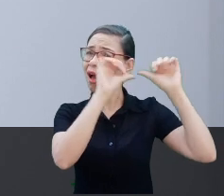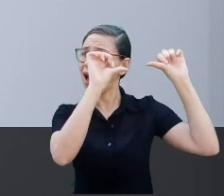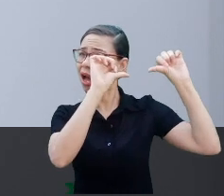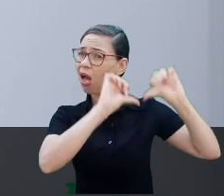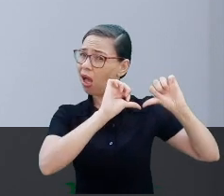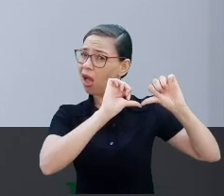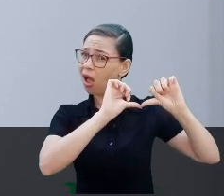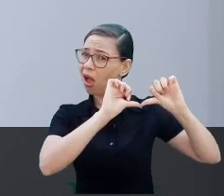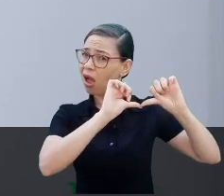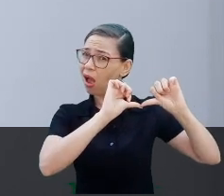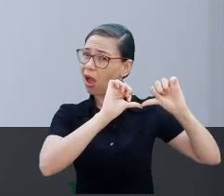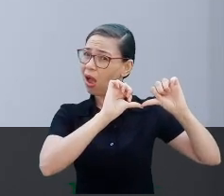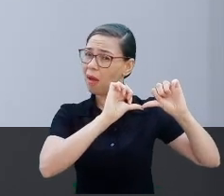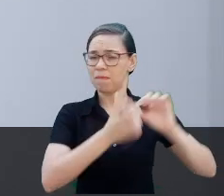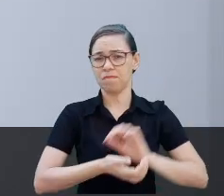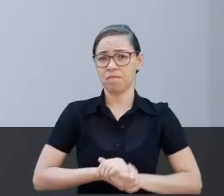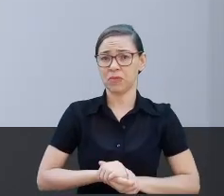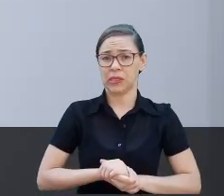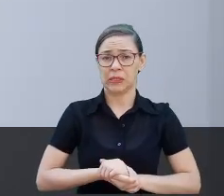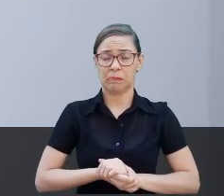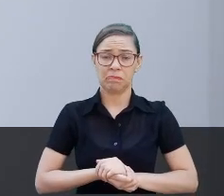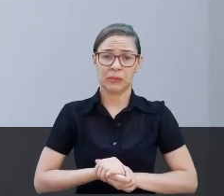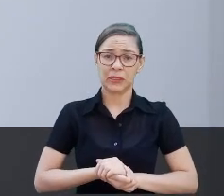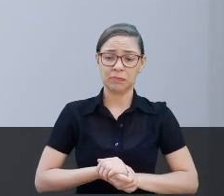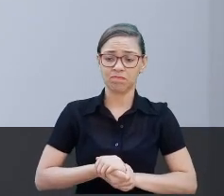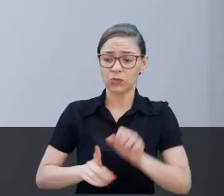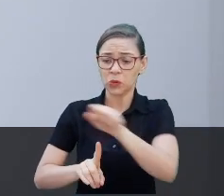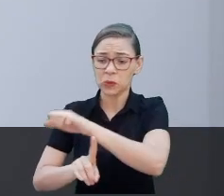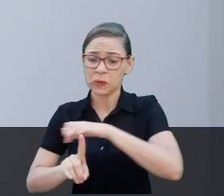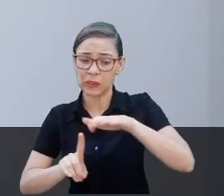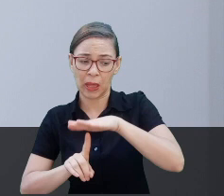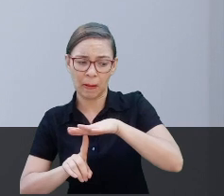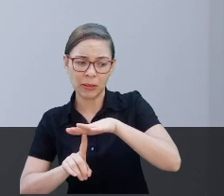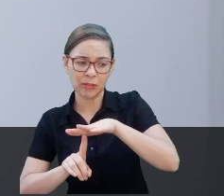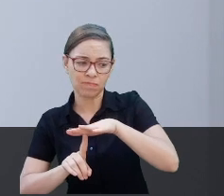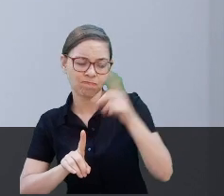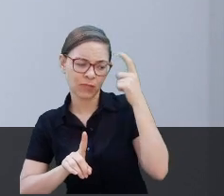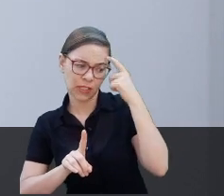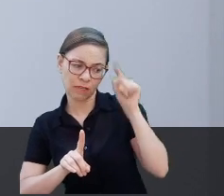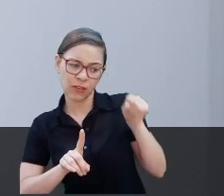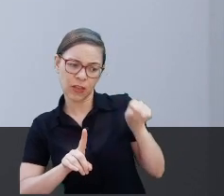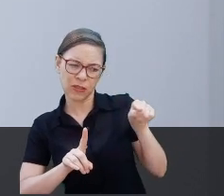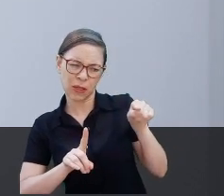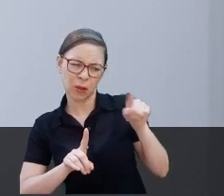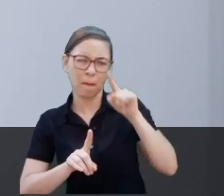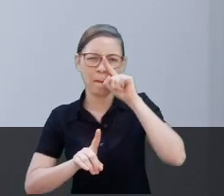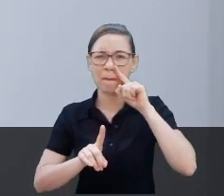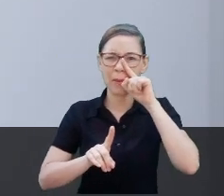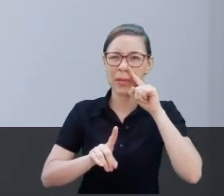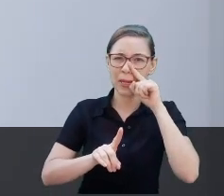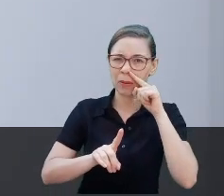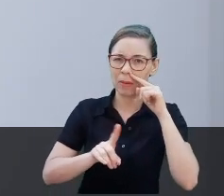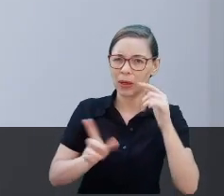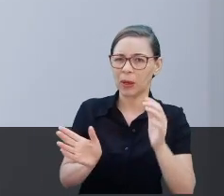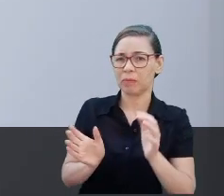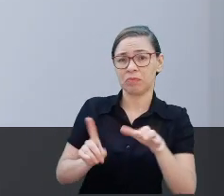graves e persistentes, e principalmente que o foco é ser uma profissional da saúde mental e não a